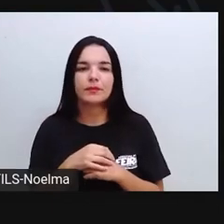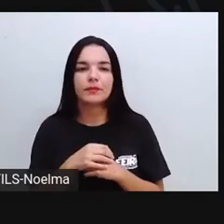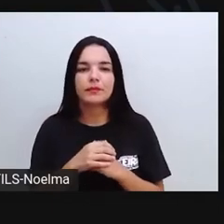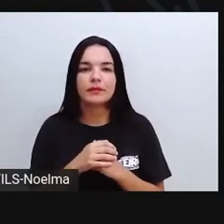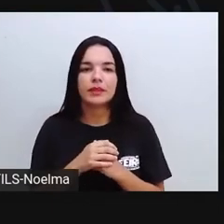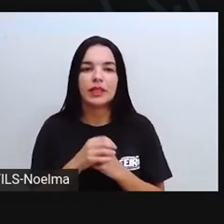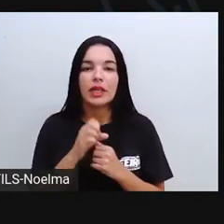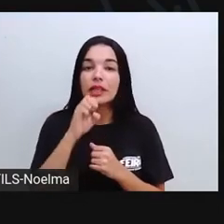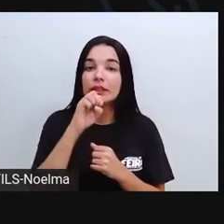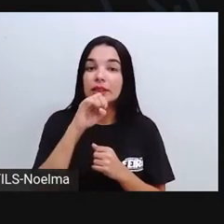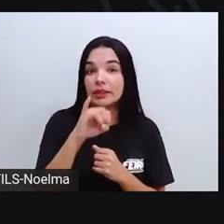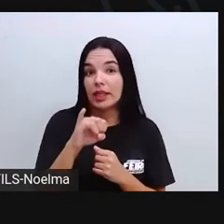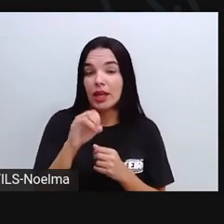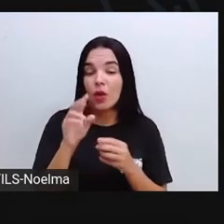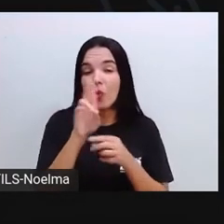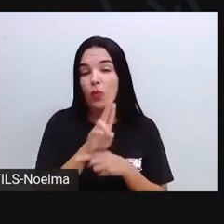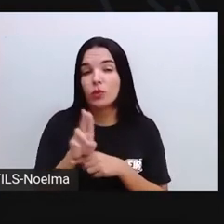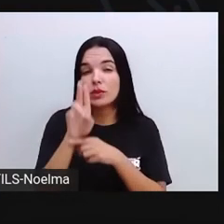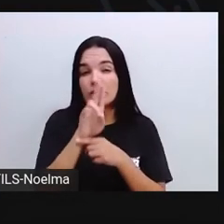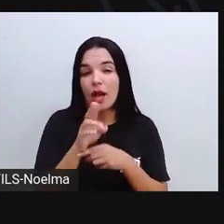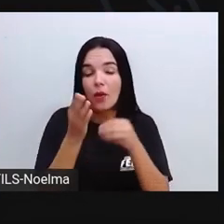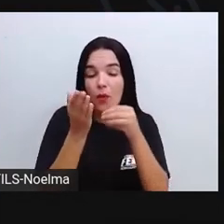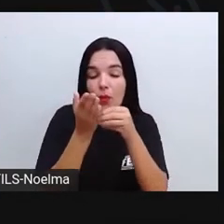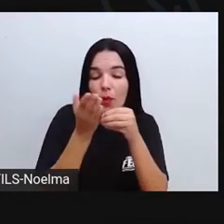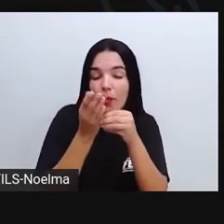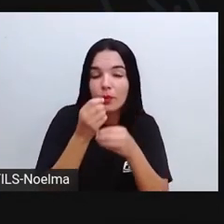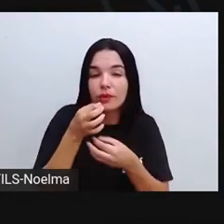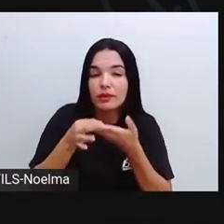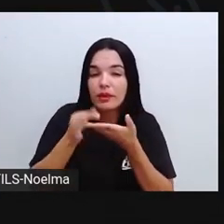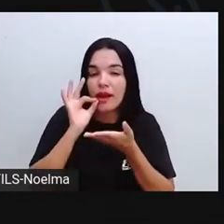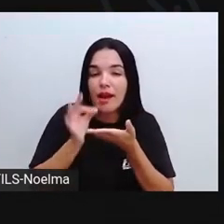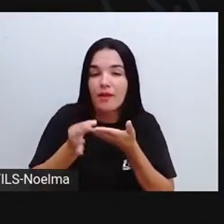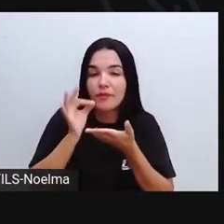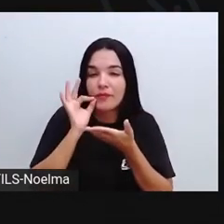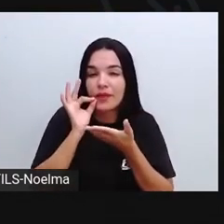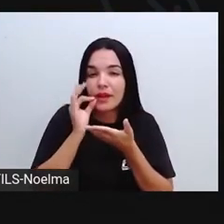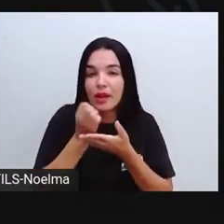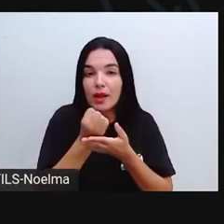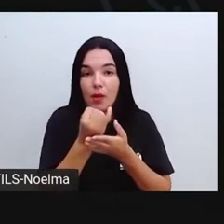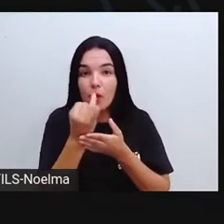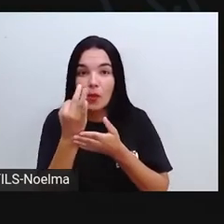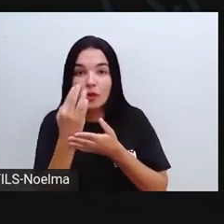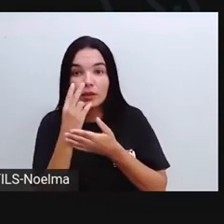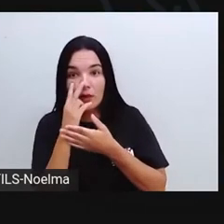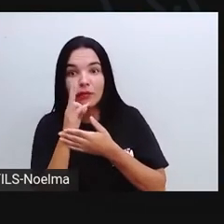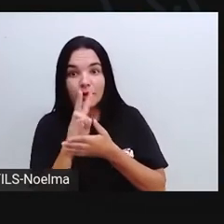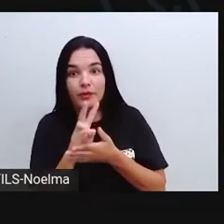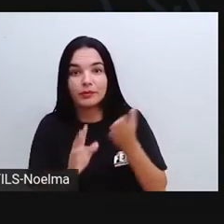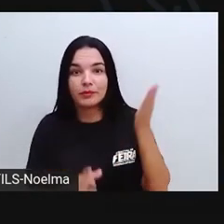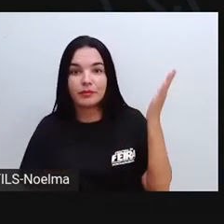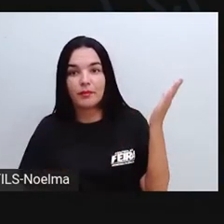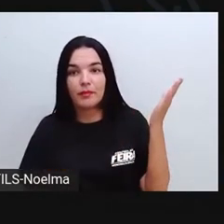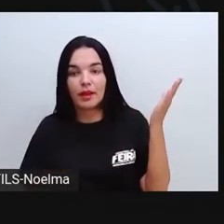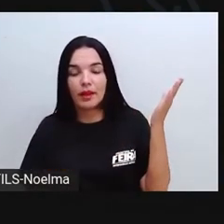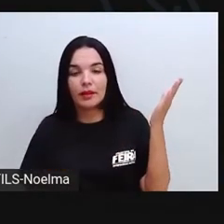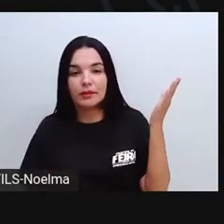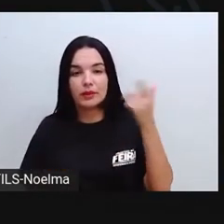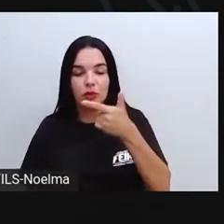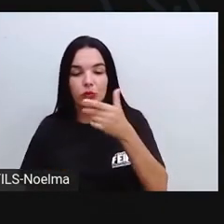os copinhos de café, quantos a gente precisaria utilizar? A gente viu que para utilizar o